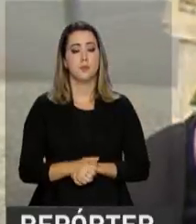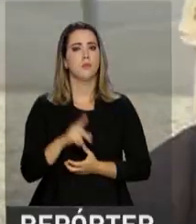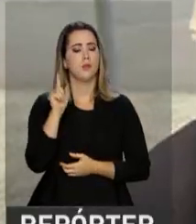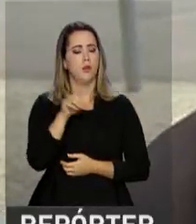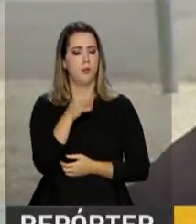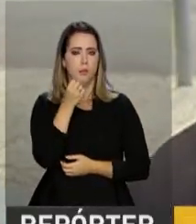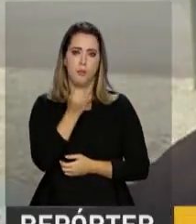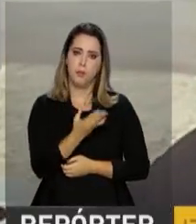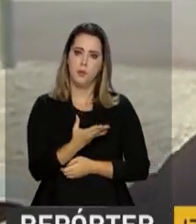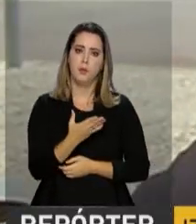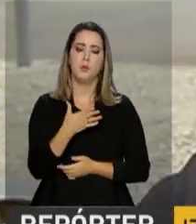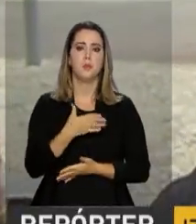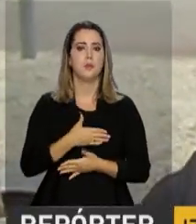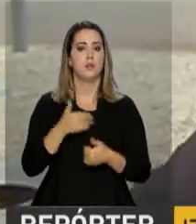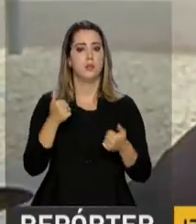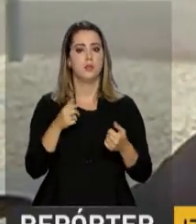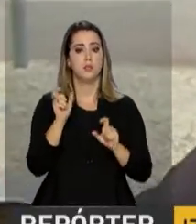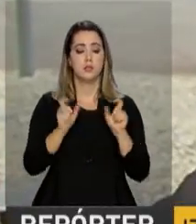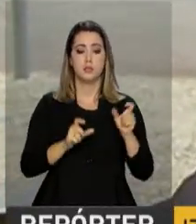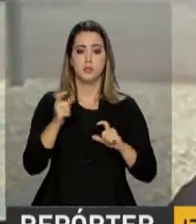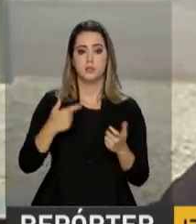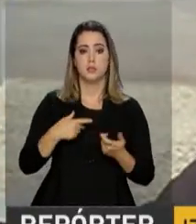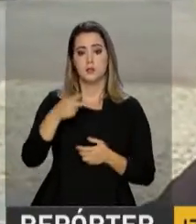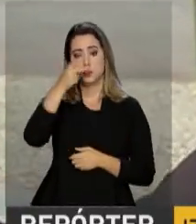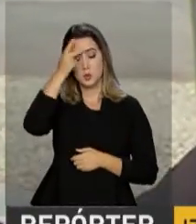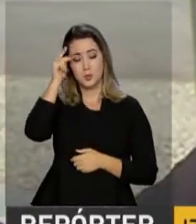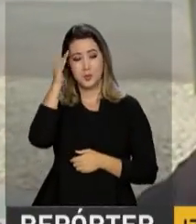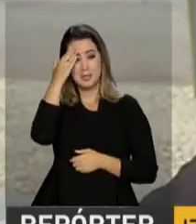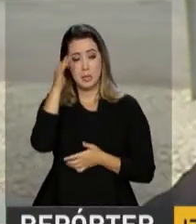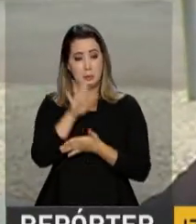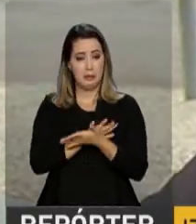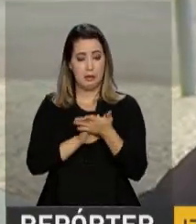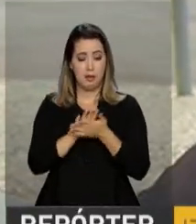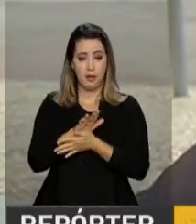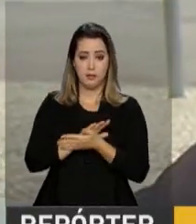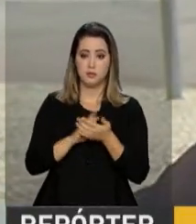melhorar, né? Porque tem pessoas que chegam muito desinformadas, né? E quanto mais informação para o turista, melhor.